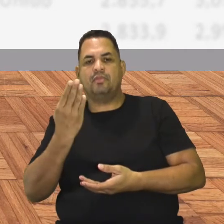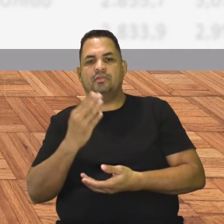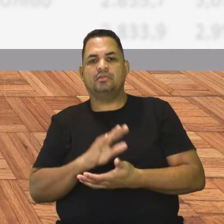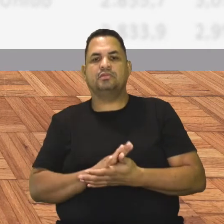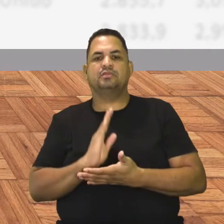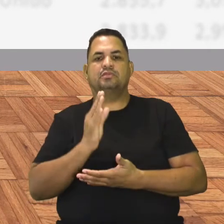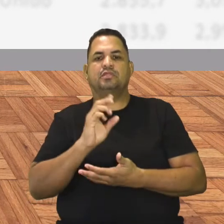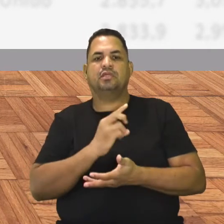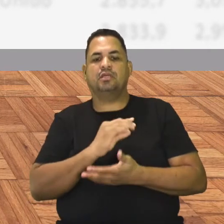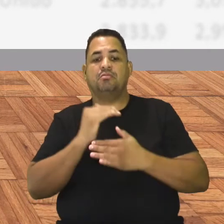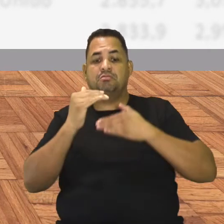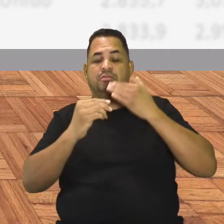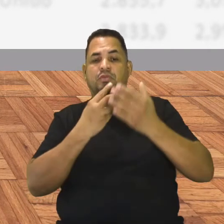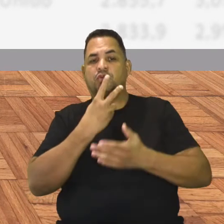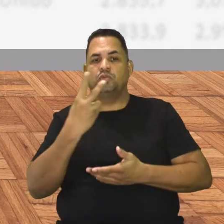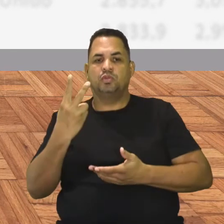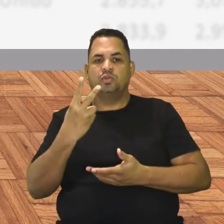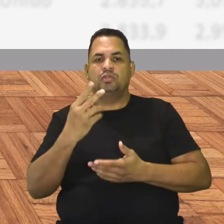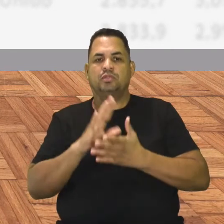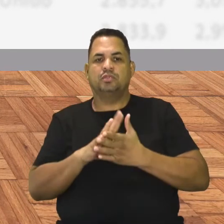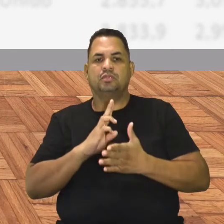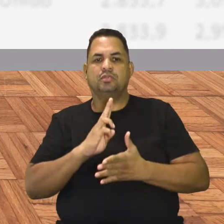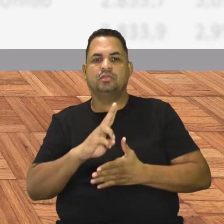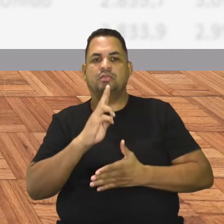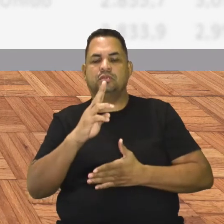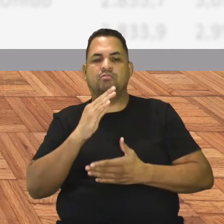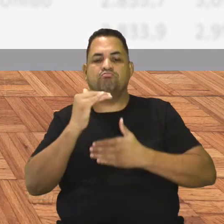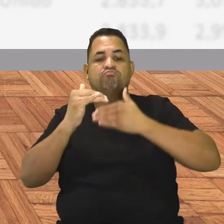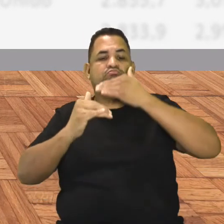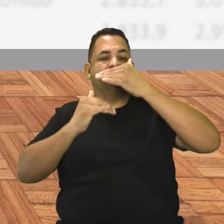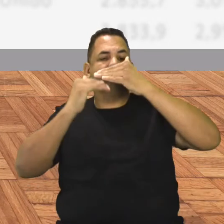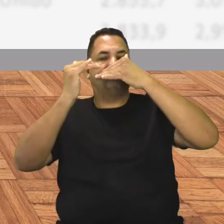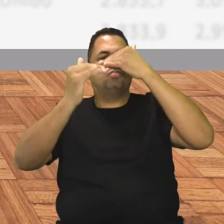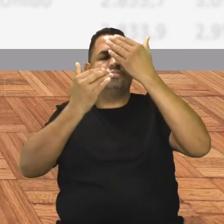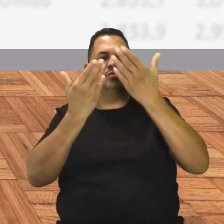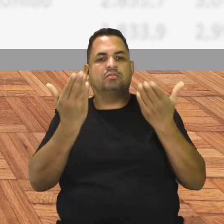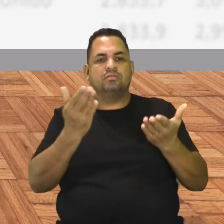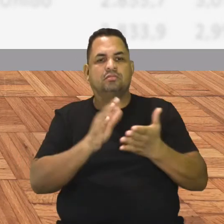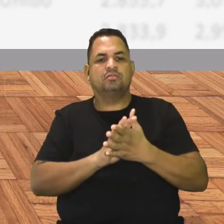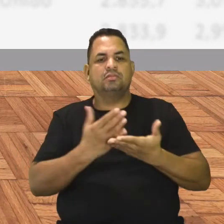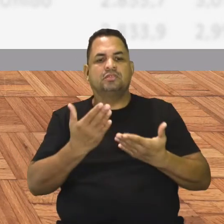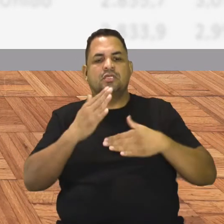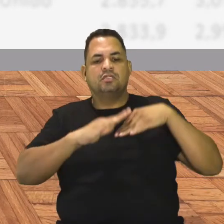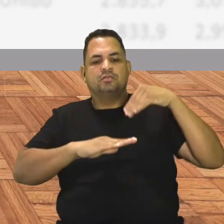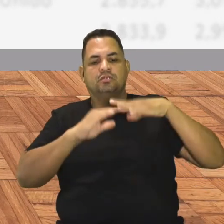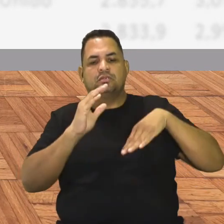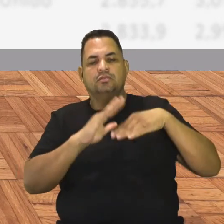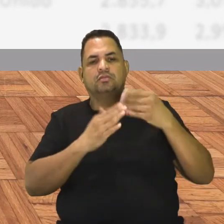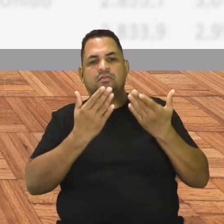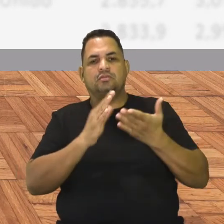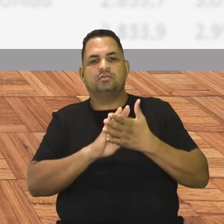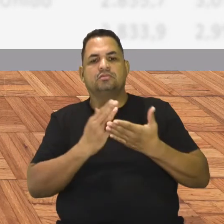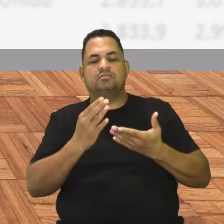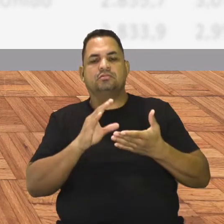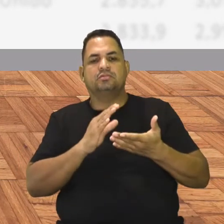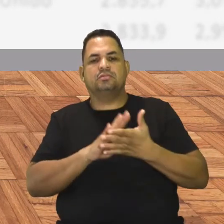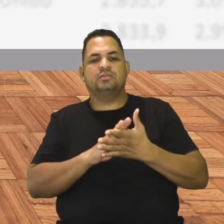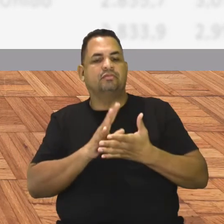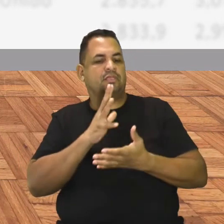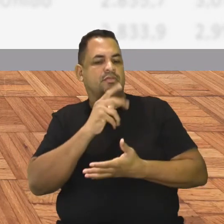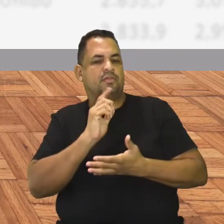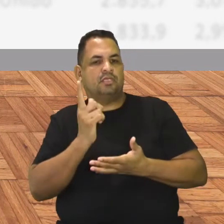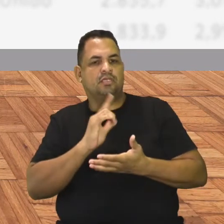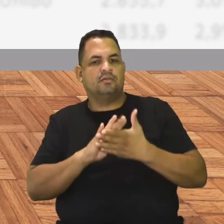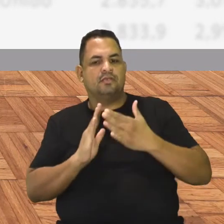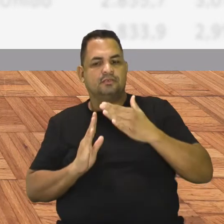China já cresceu 2. Então ela está em processo de crescimento. Por isso que os especialistas dizem que não vai demorar muito, a